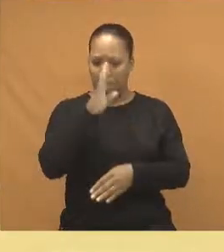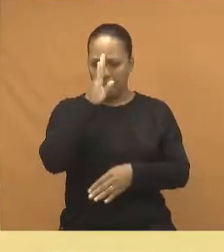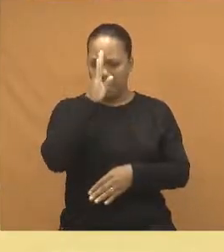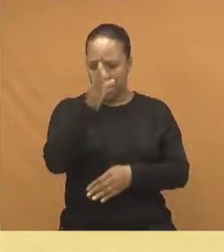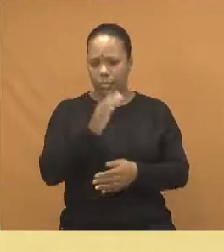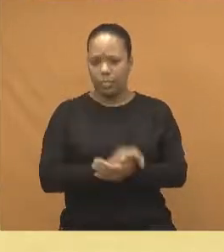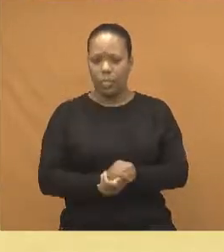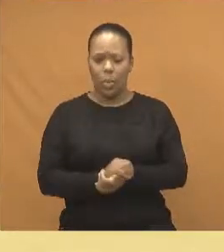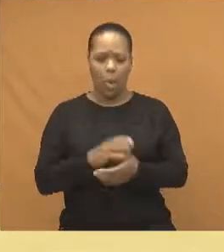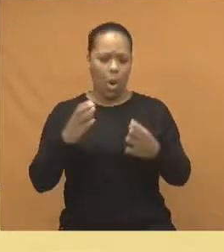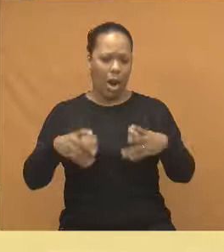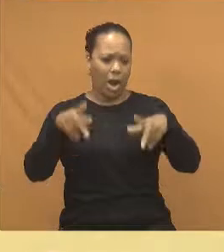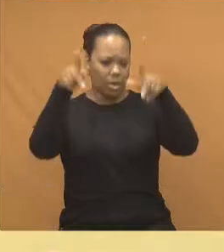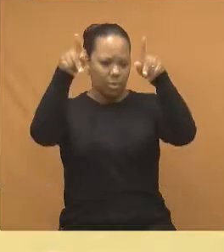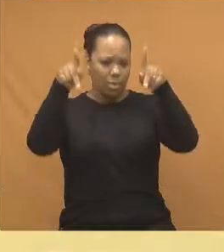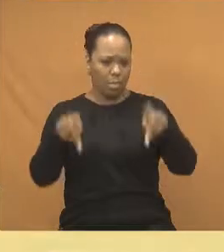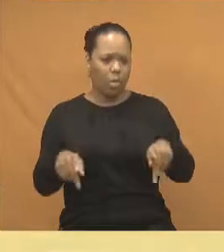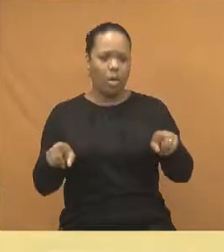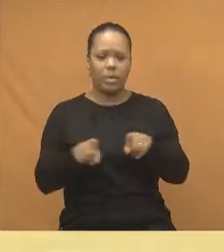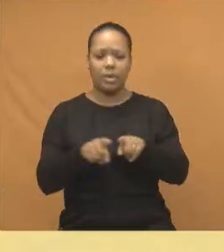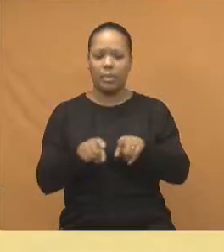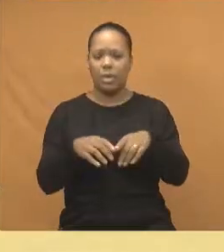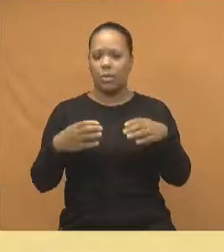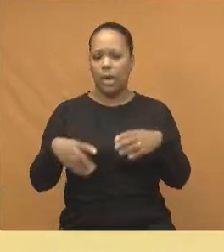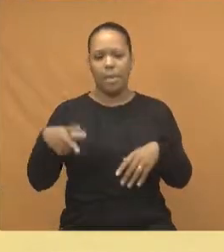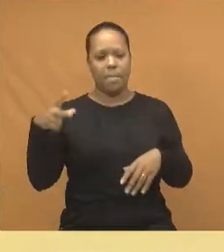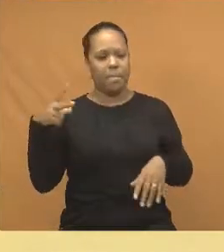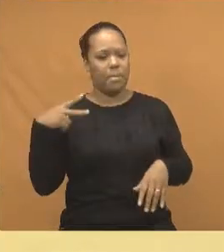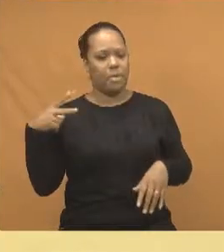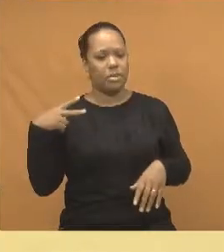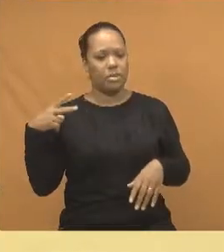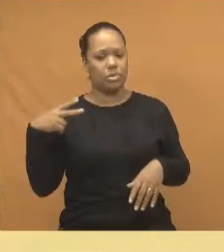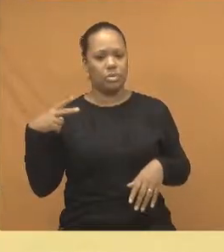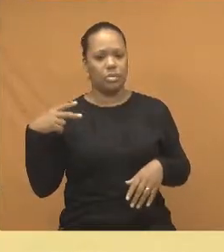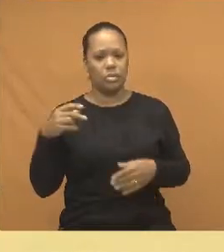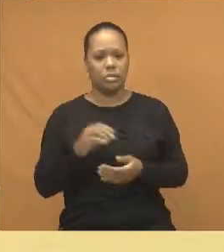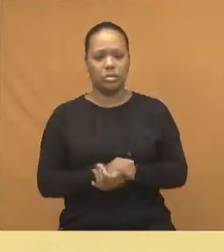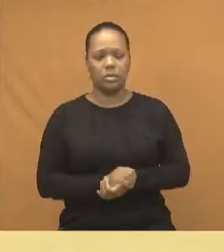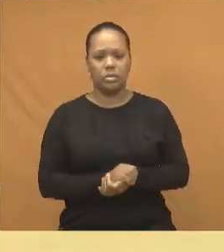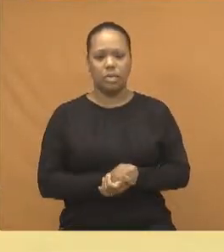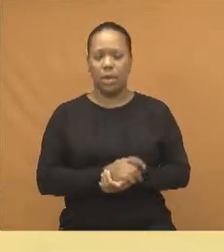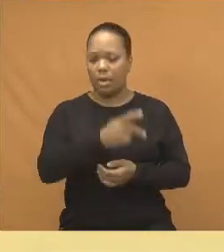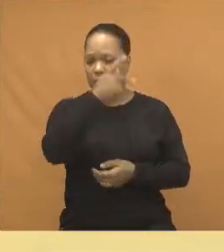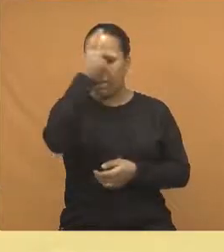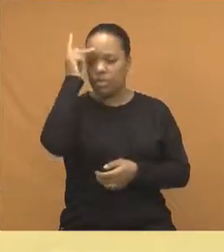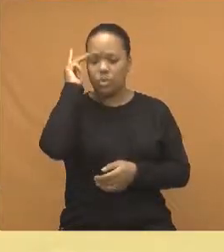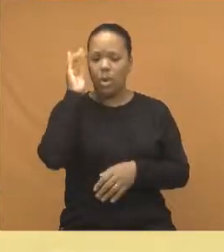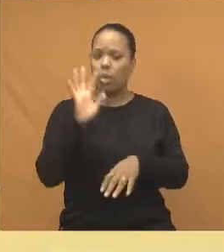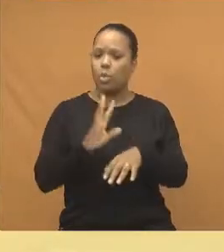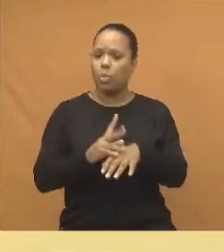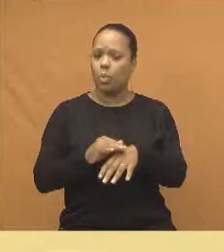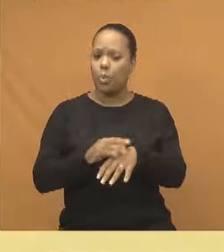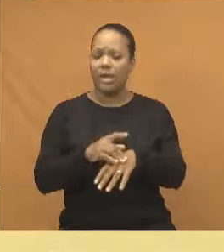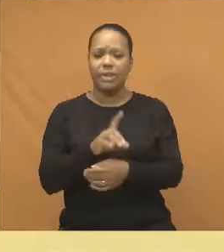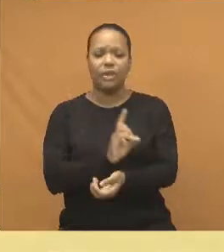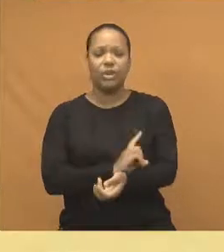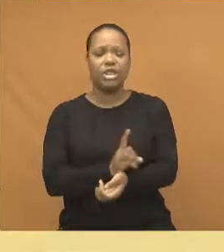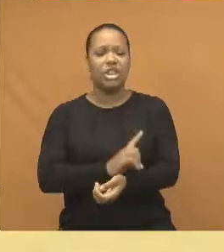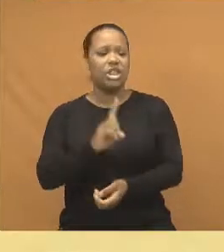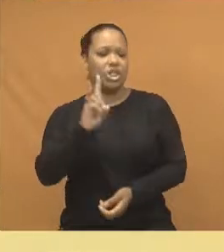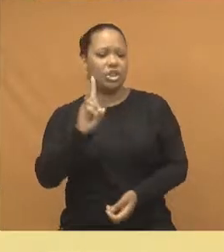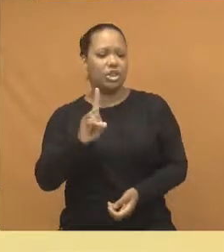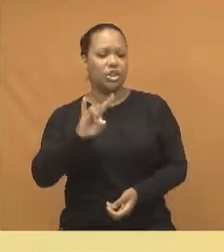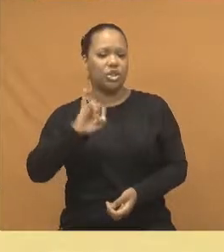estabelecimentos privados de saúde do município de Jacareí a pacientes diabéticos